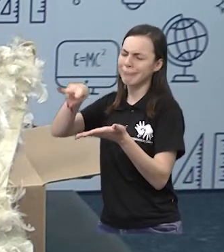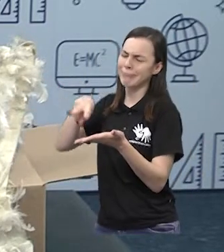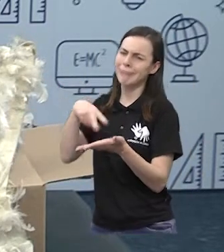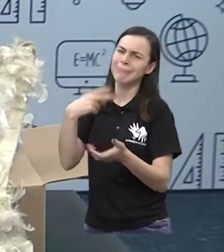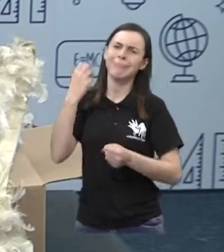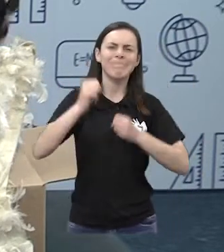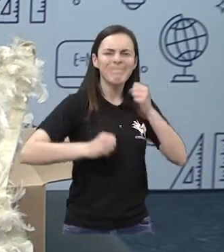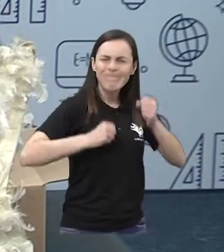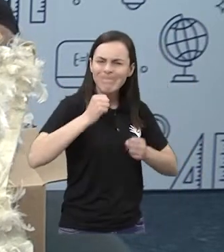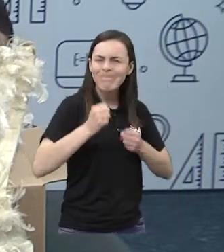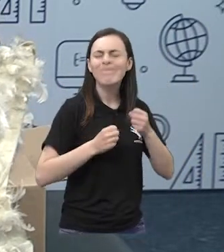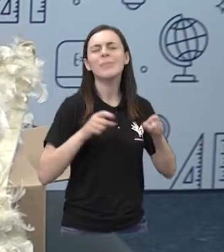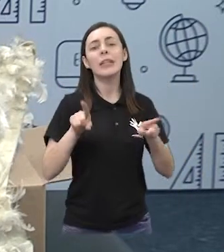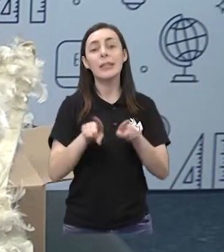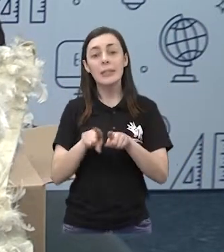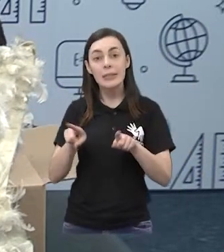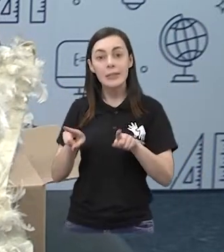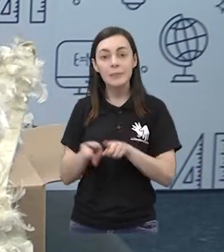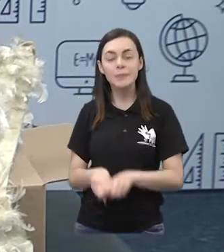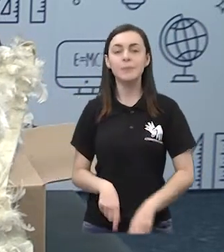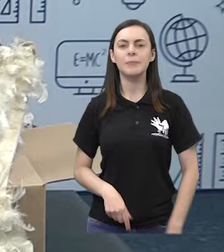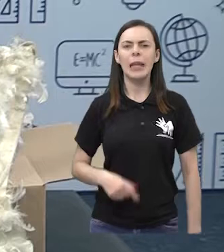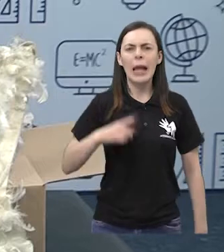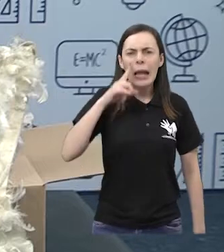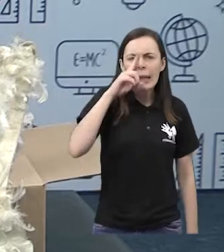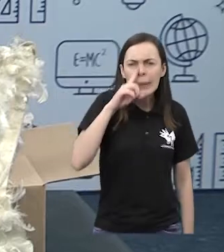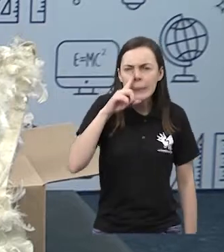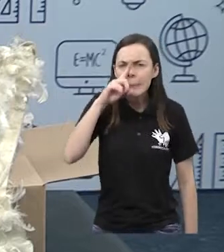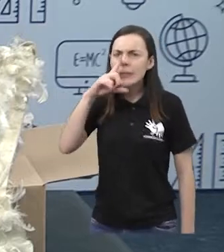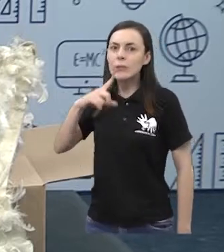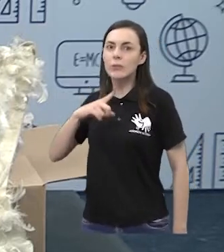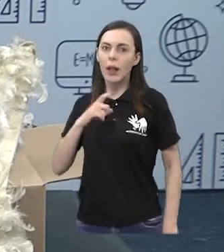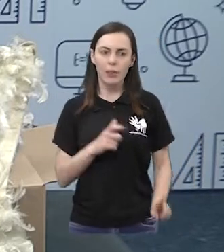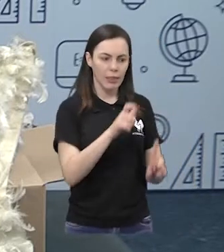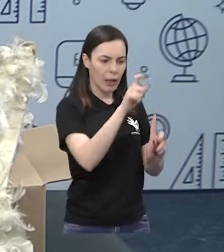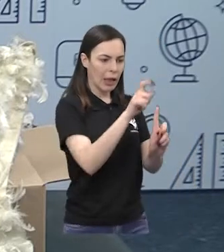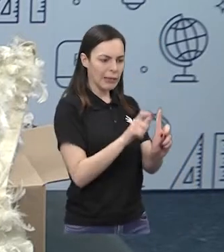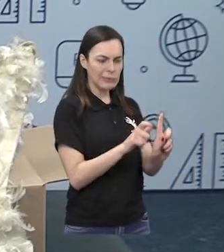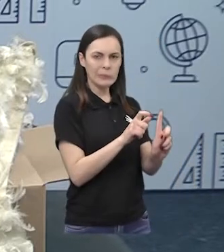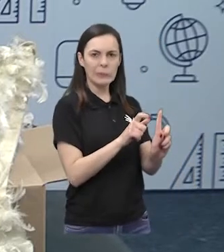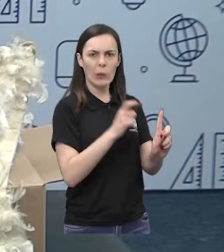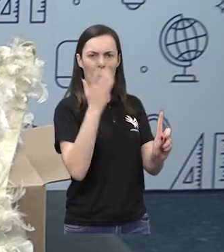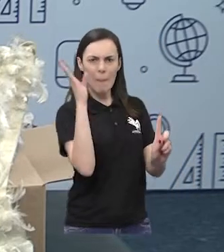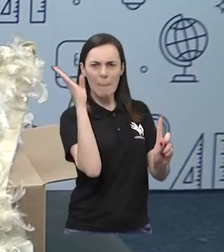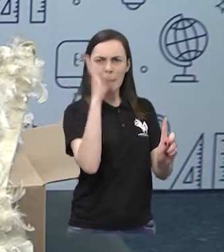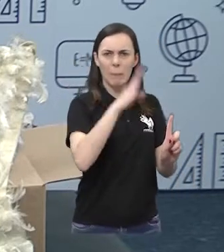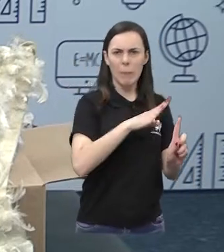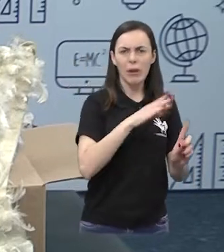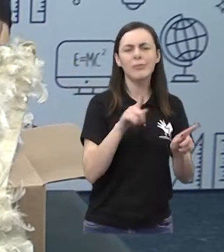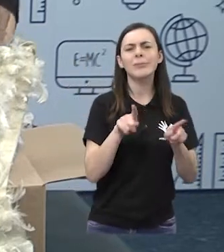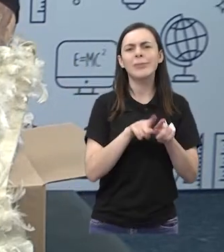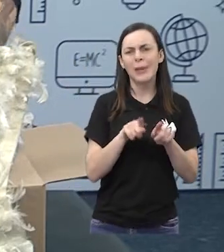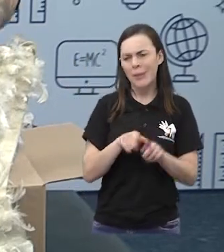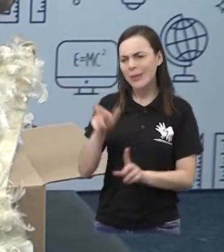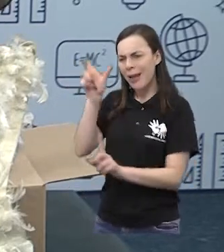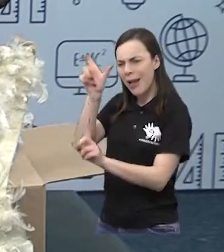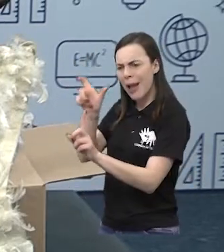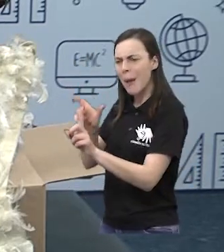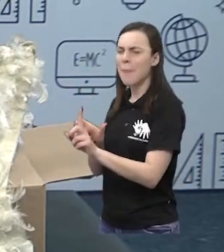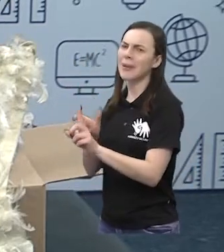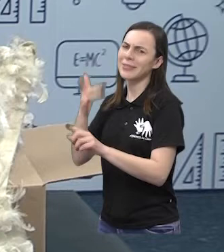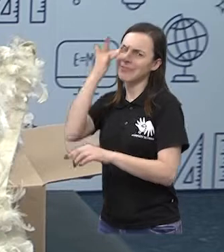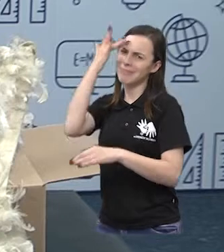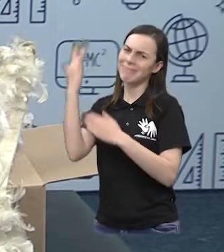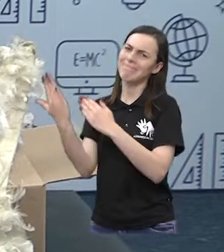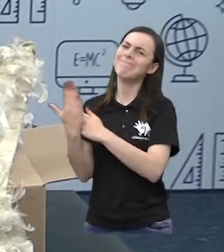correm correm Diante Do perigo do vilão do inimigo Sempre tem